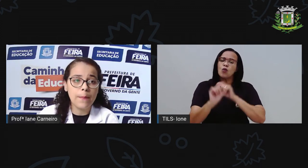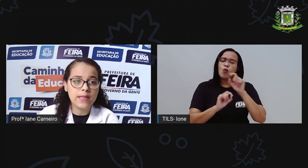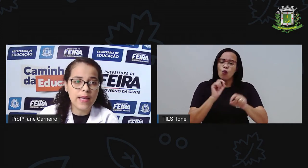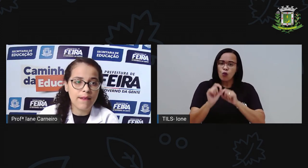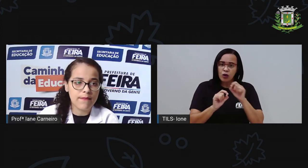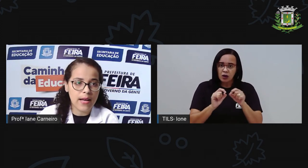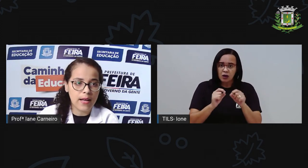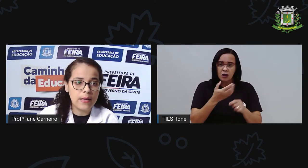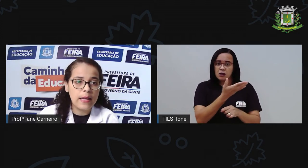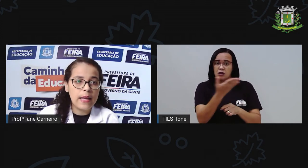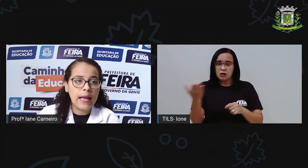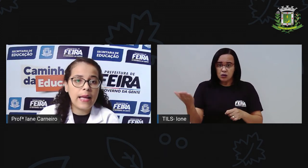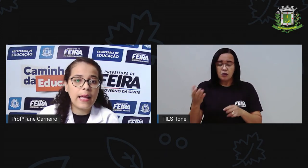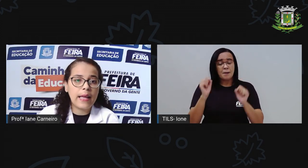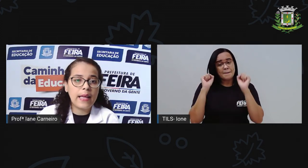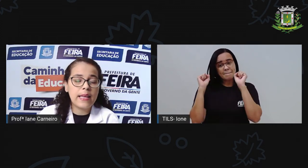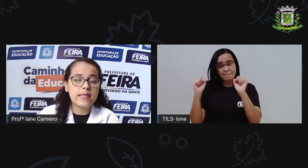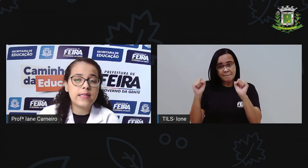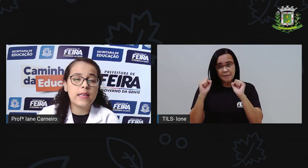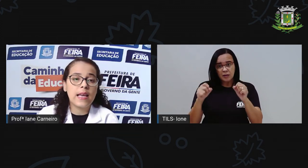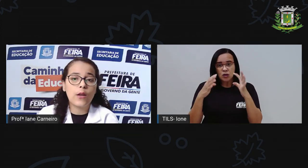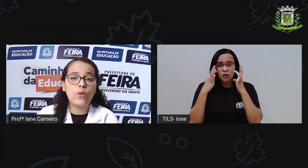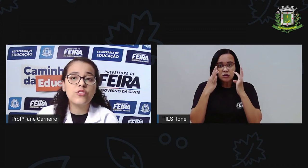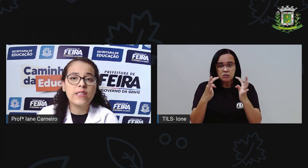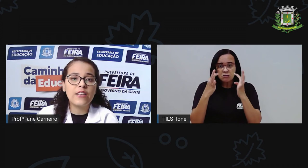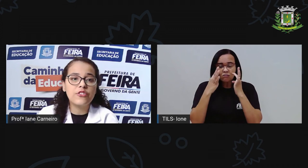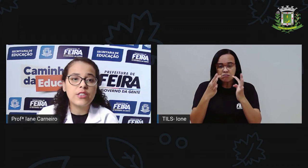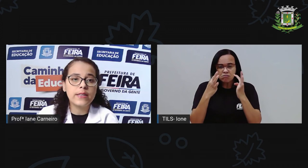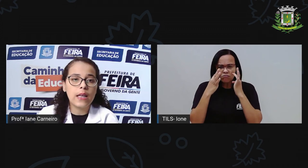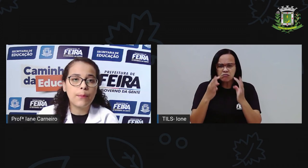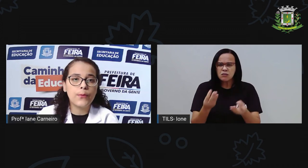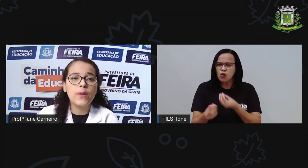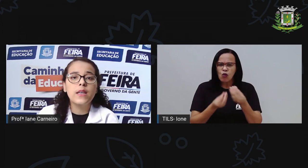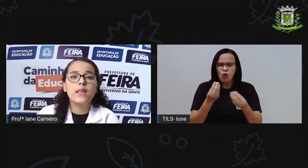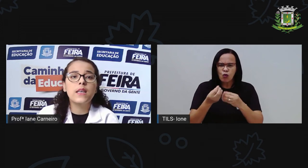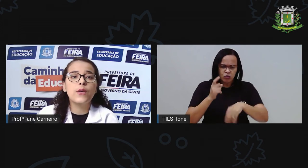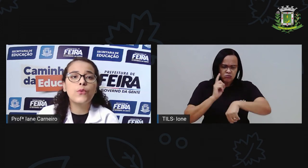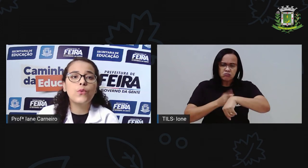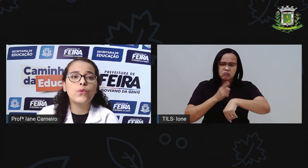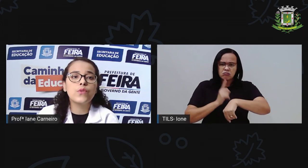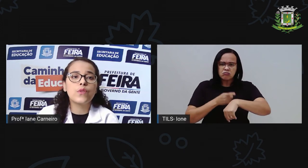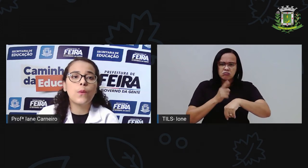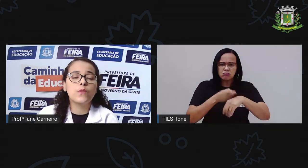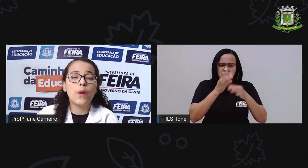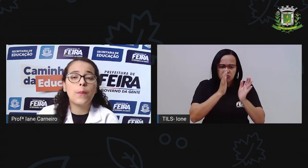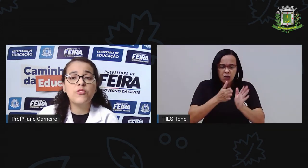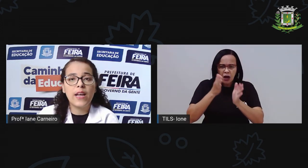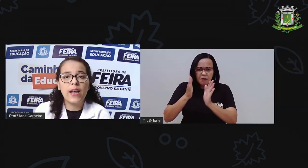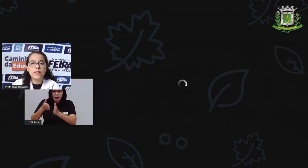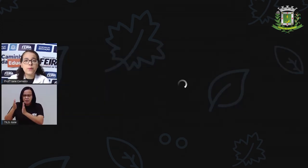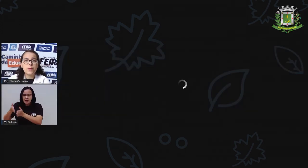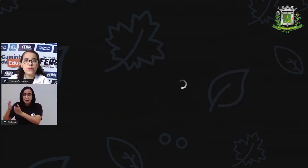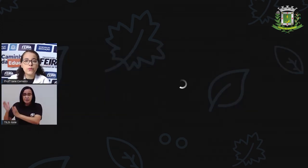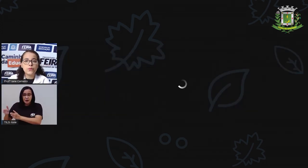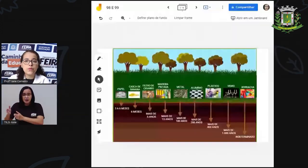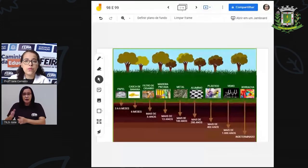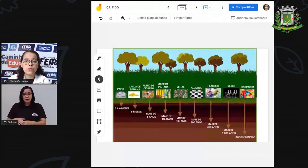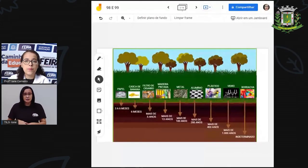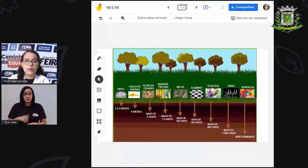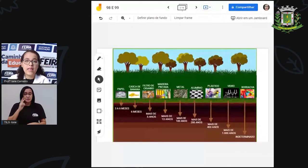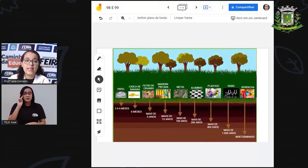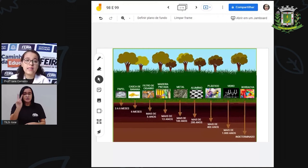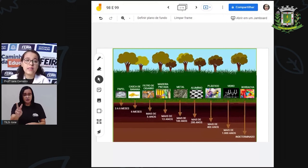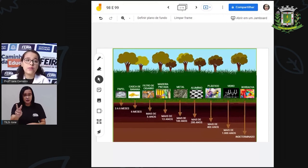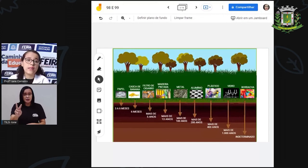observar essa quantidade de tempo que os objetos, né? Os produtos,